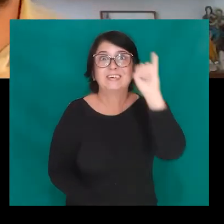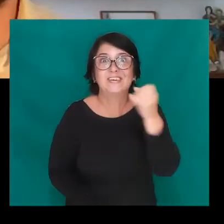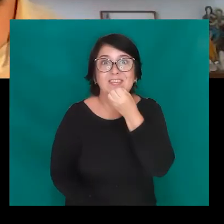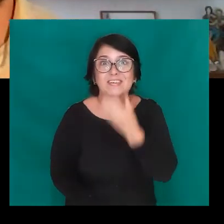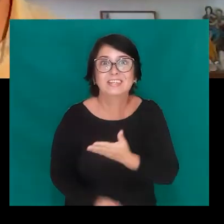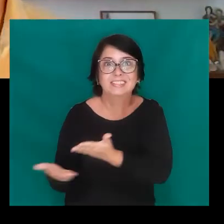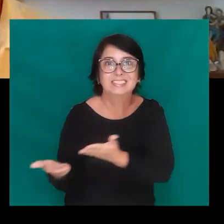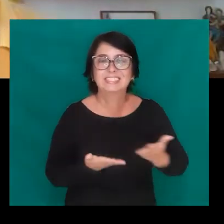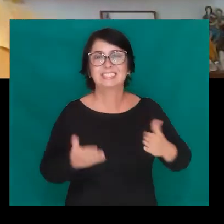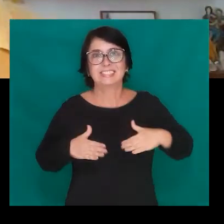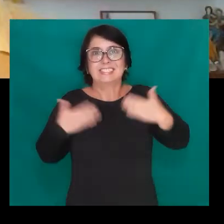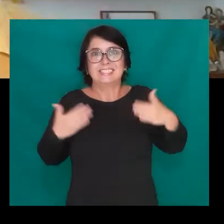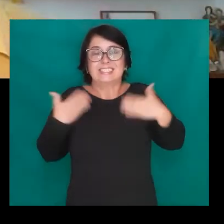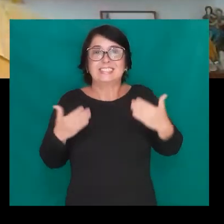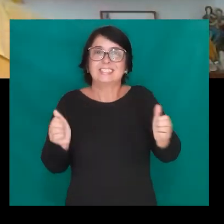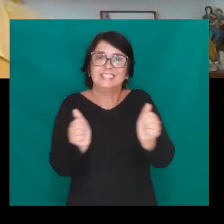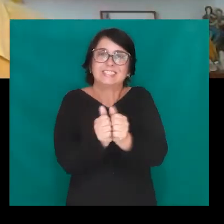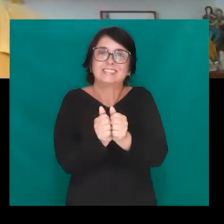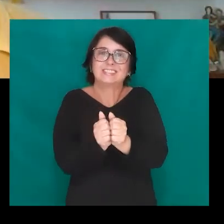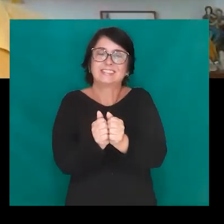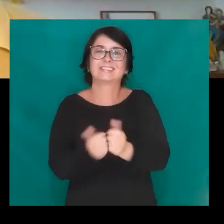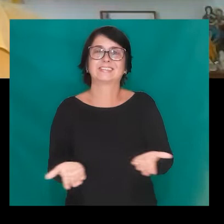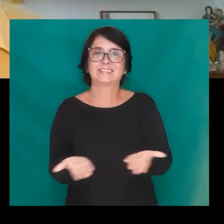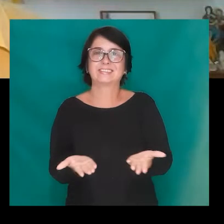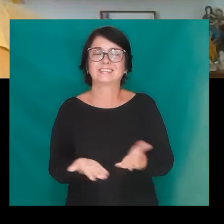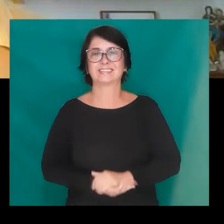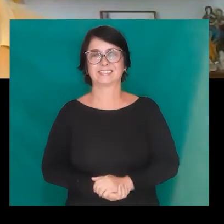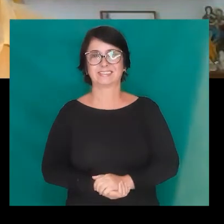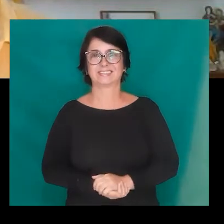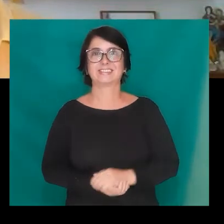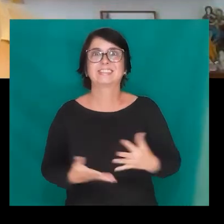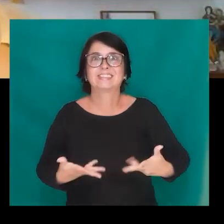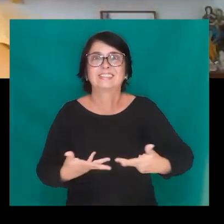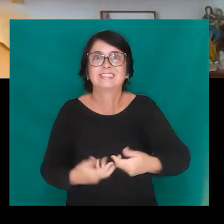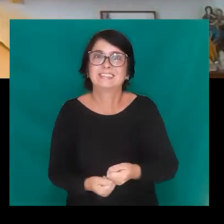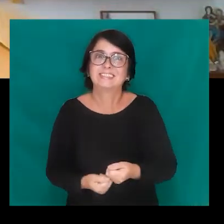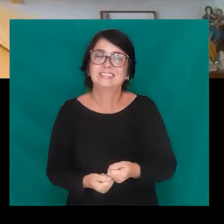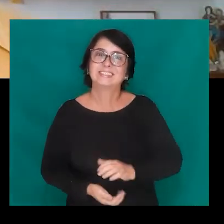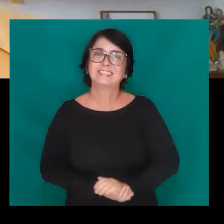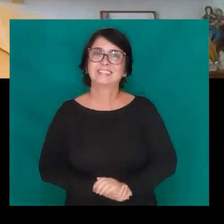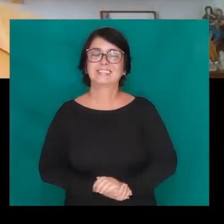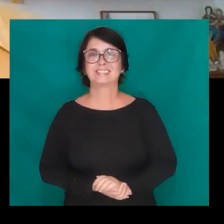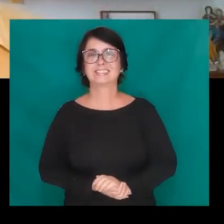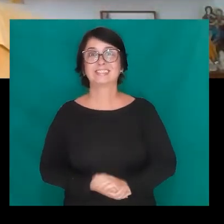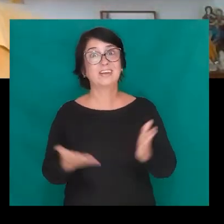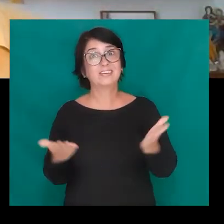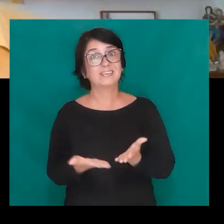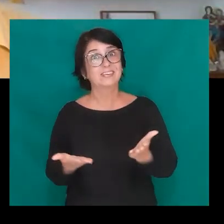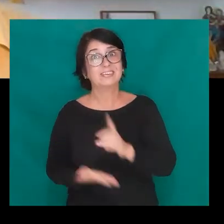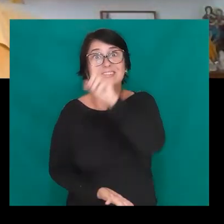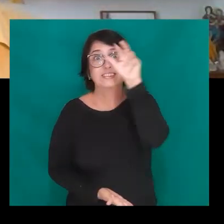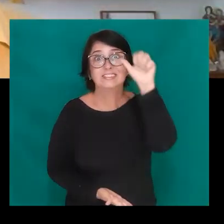Sejam bem-vindos. É uma alegria contar com vocês aqui no Fibra, nosso festival. Maravilha, Alfredo. E aí, então, hoje é o